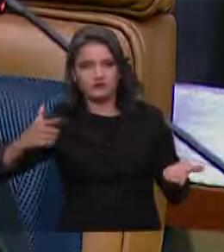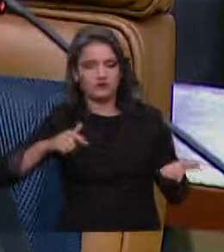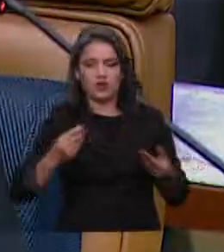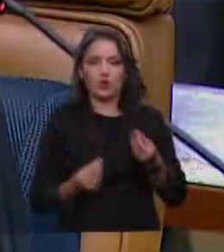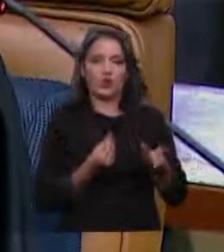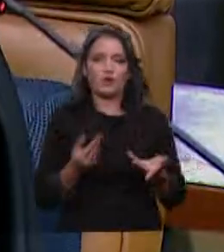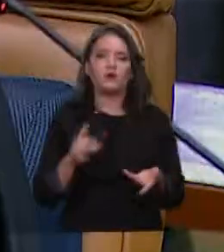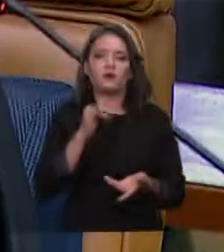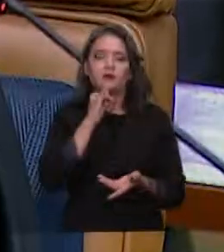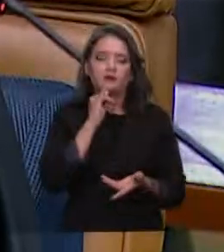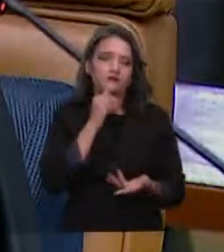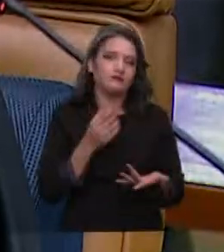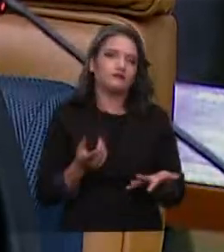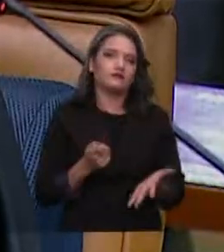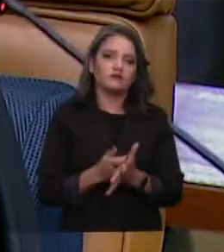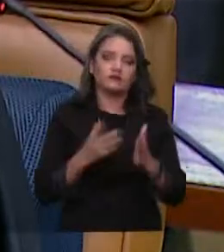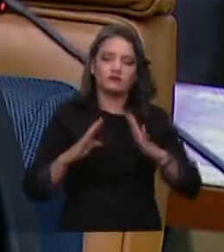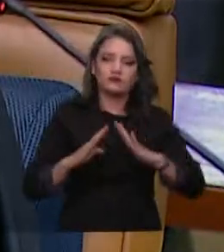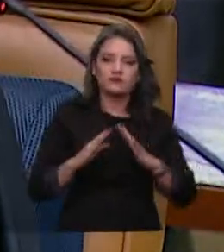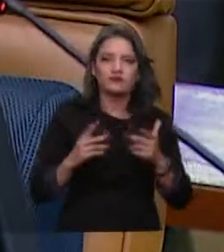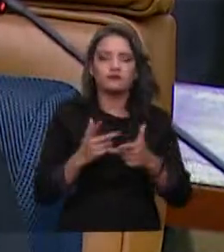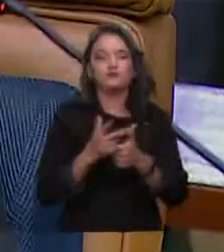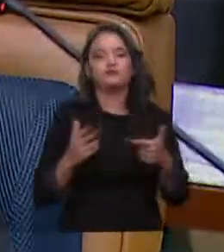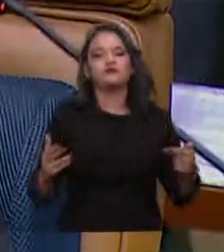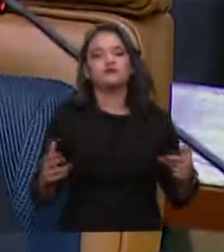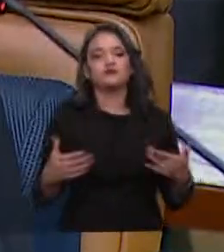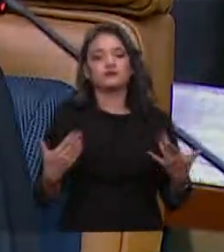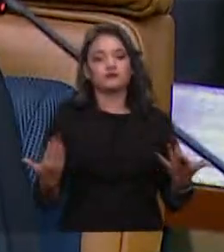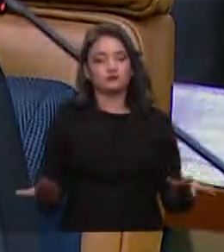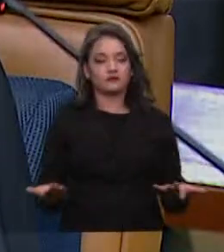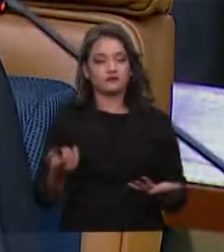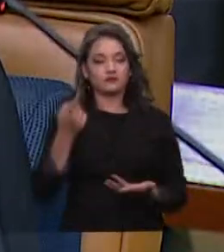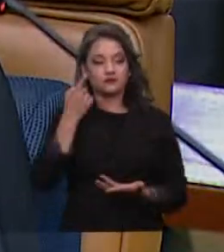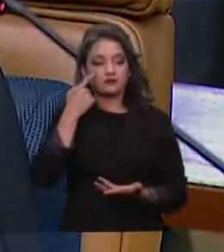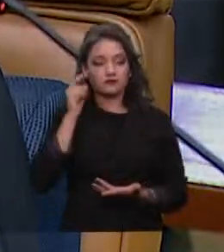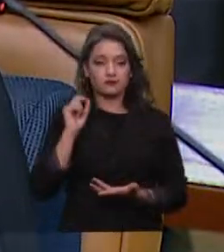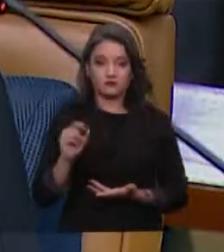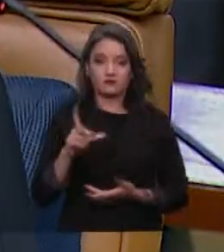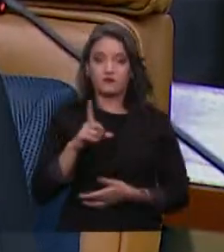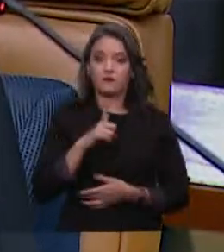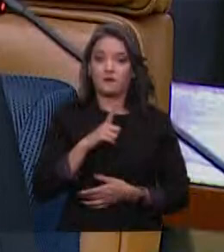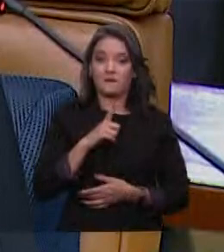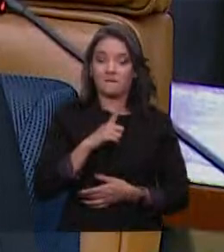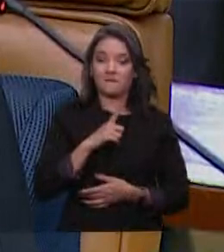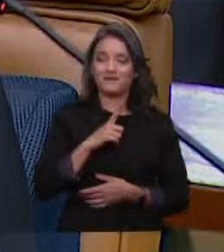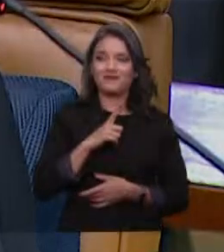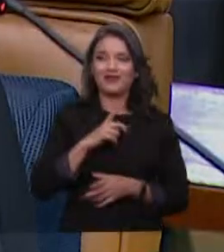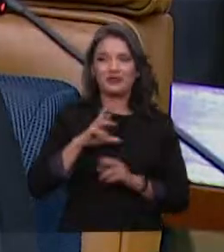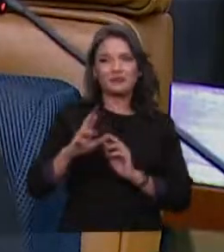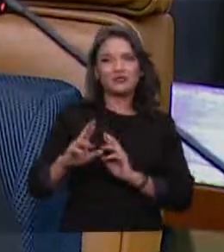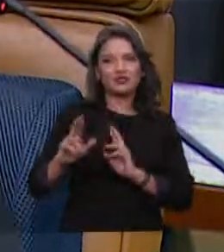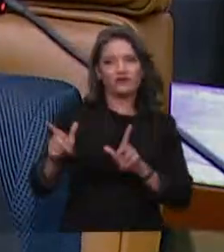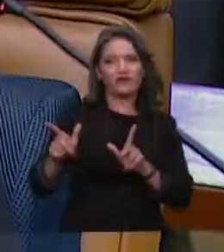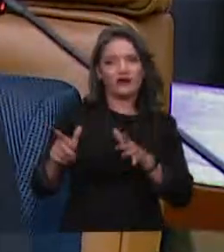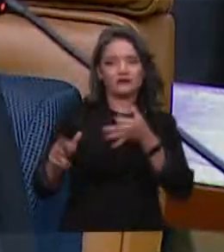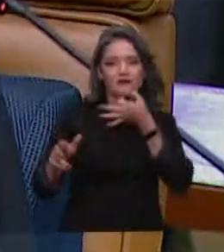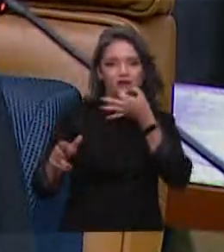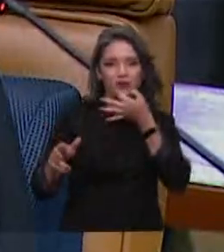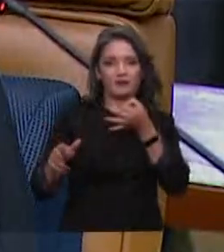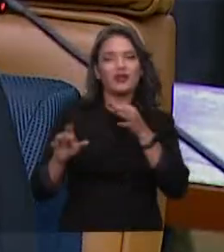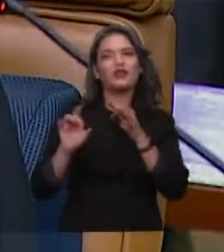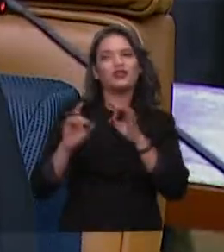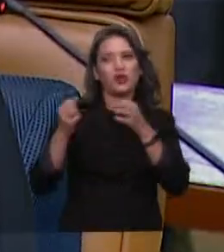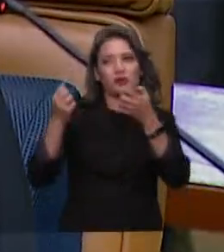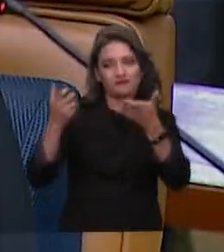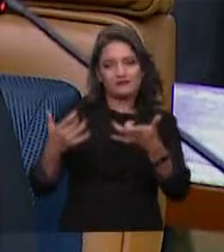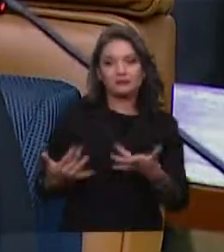bens imóveis. Ministros julgam ação contra o ex-senador Fernando Collor de Mello por corrupção passiva, lavagem de dinheiro e participação